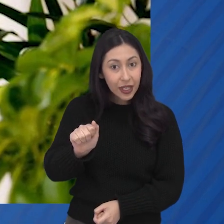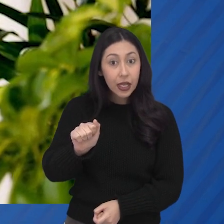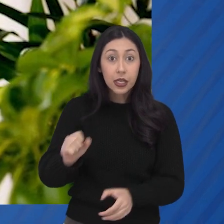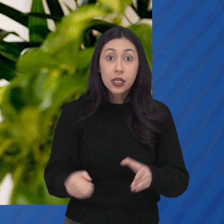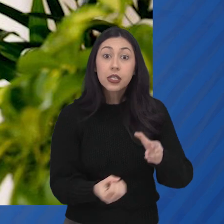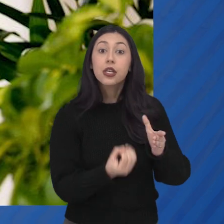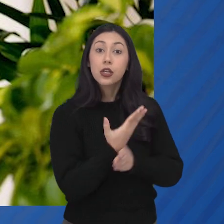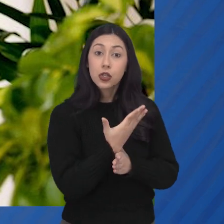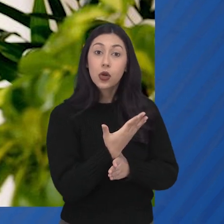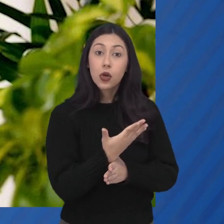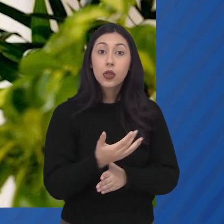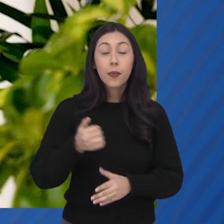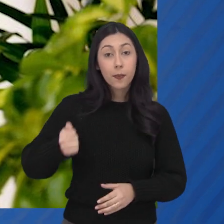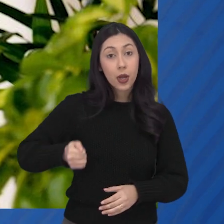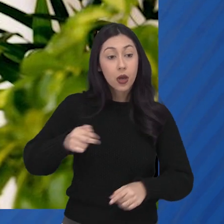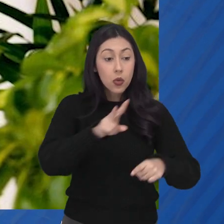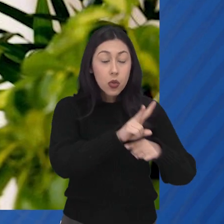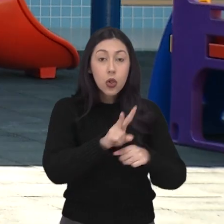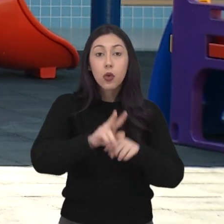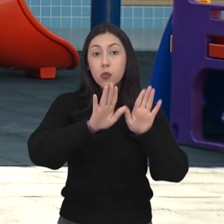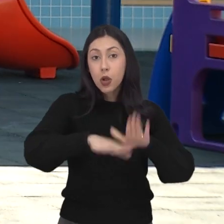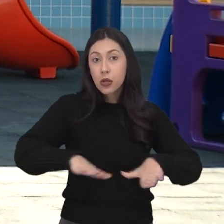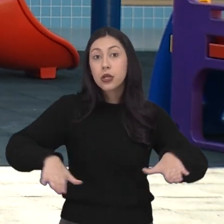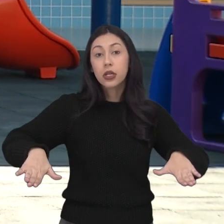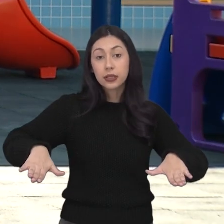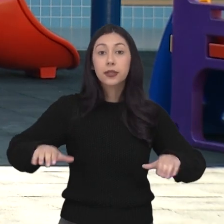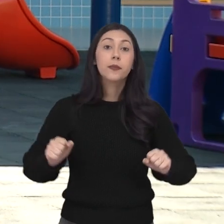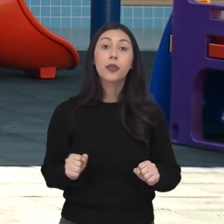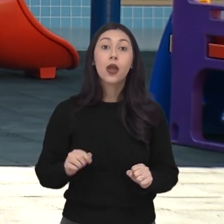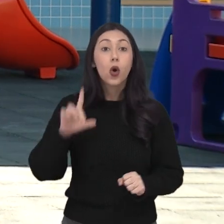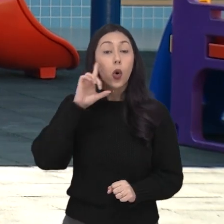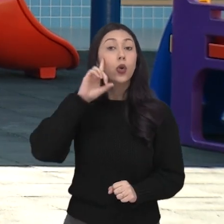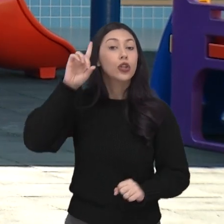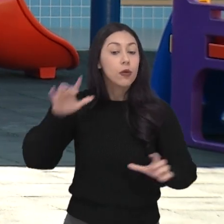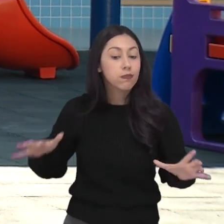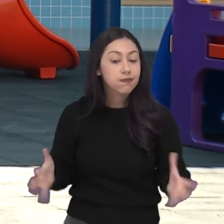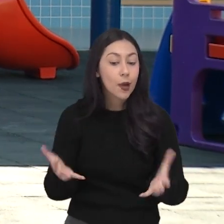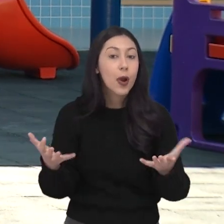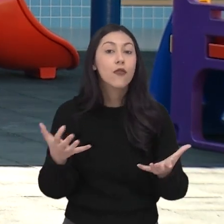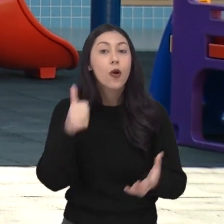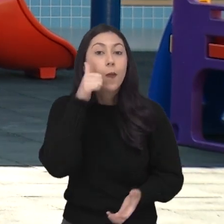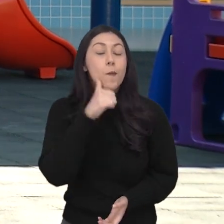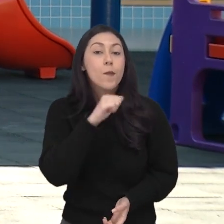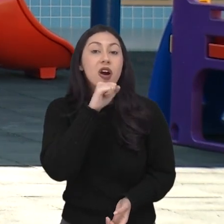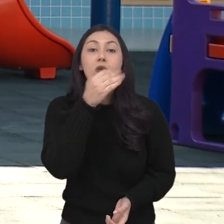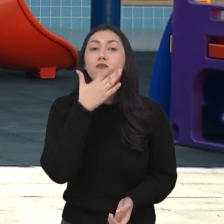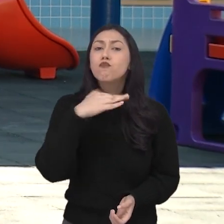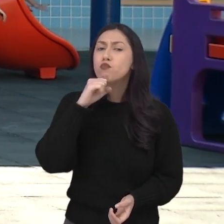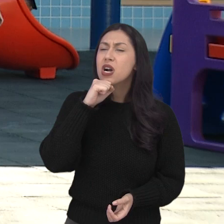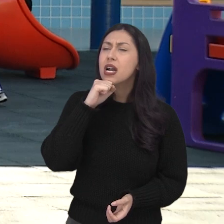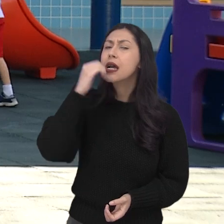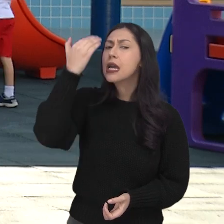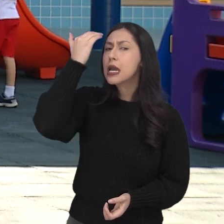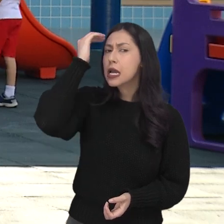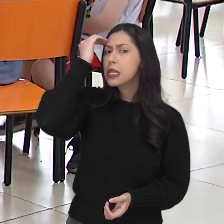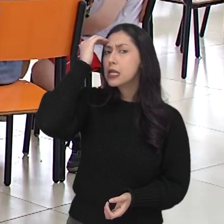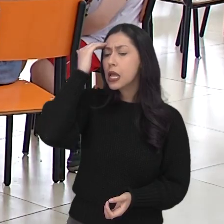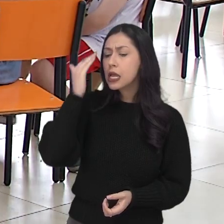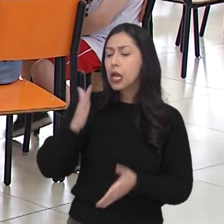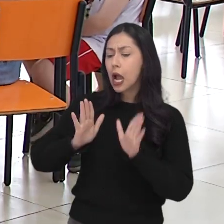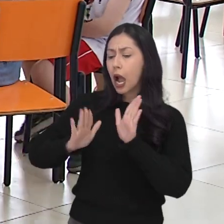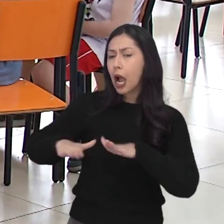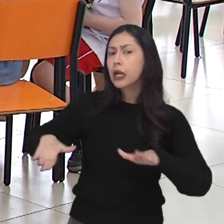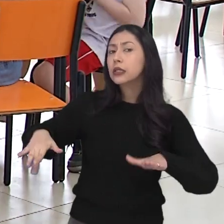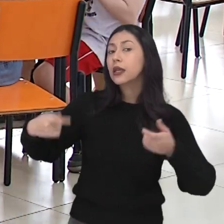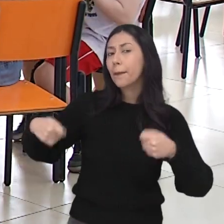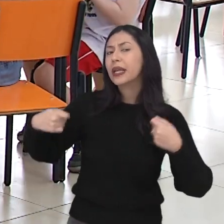Arnes, fundadora da Pastoral da Criança. A data promove conscientização aos pais e responsáveis sobre a necessidade de manter